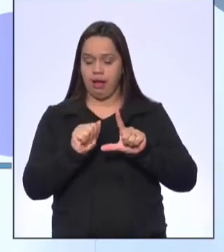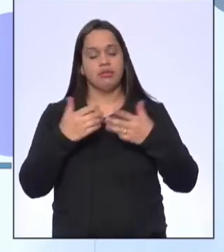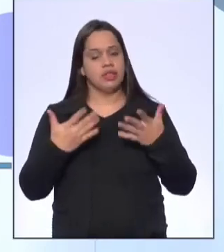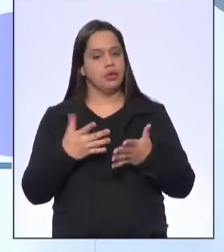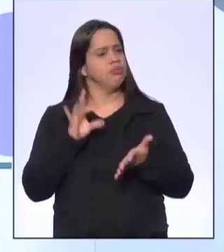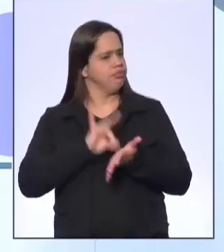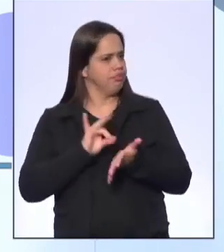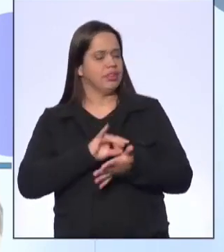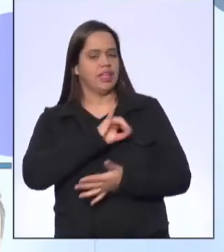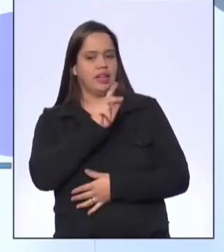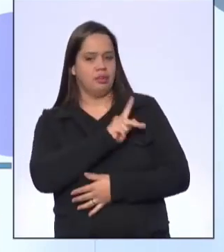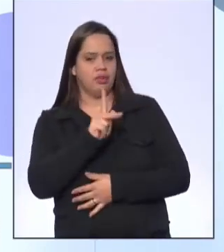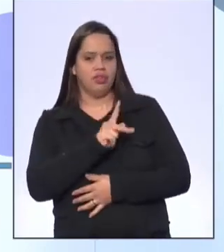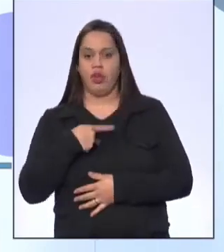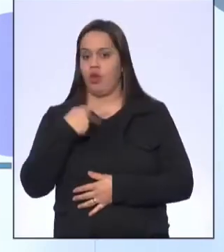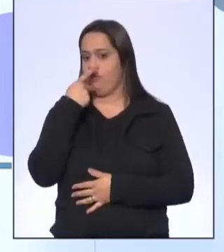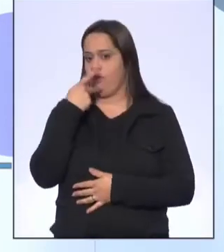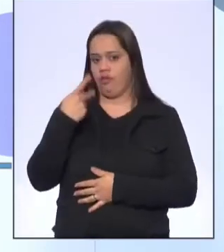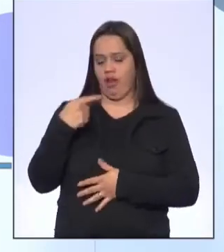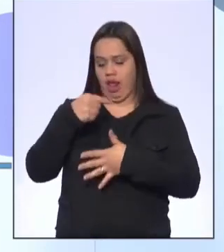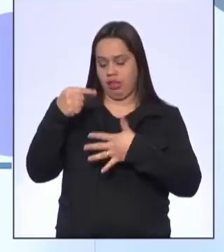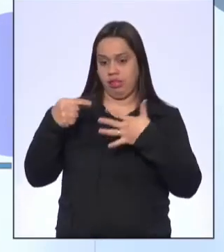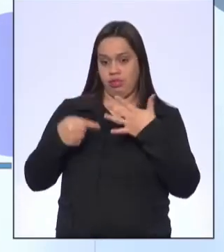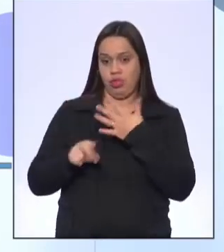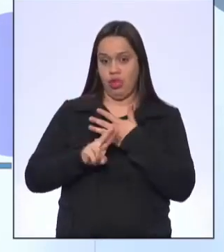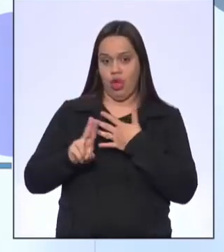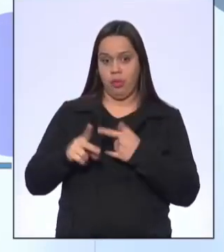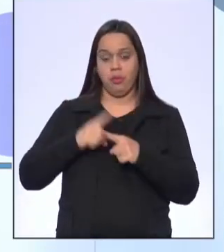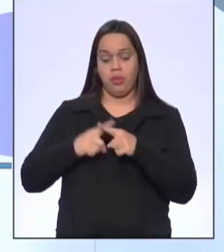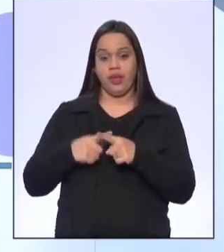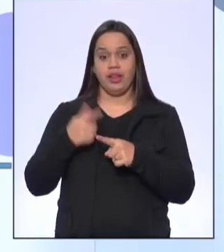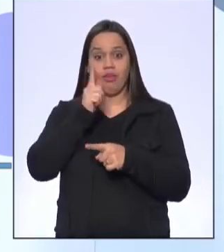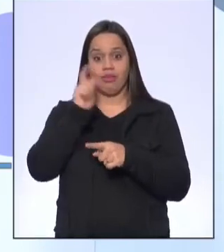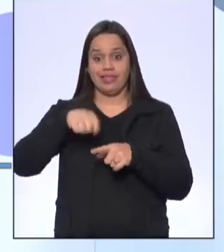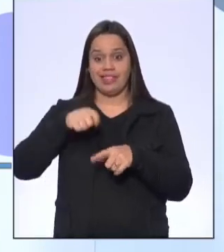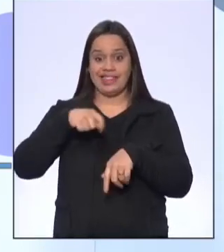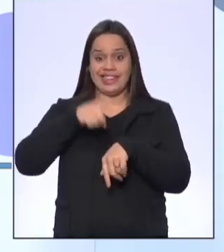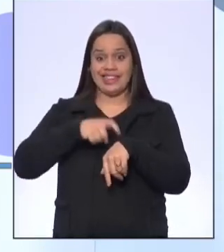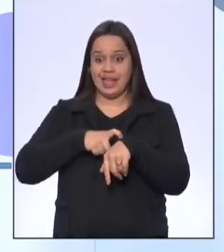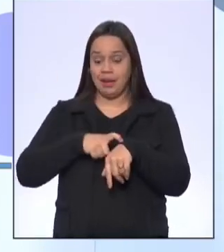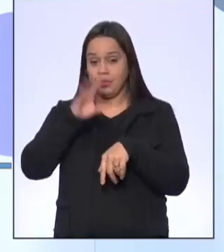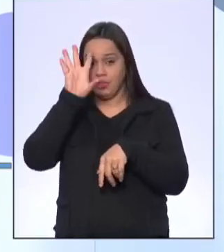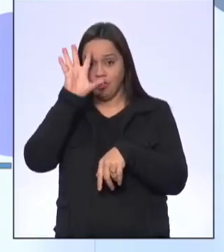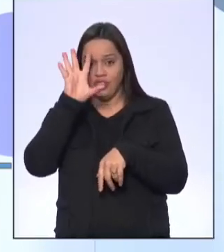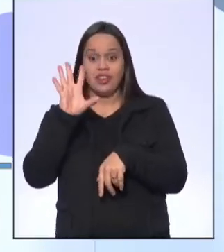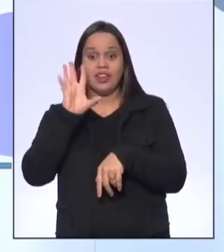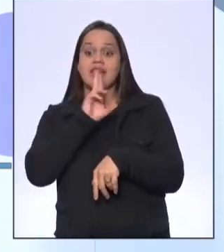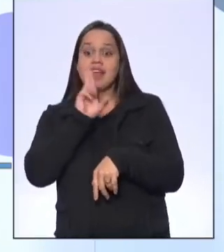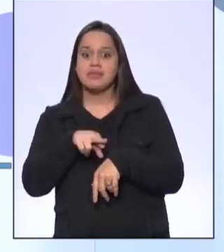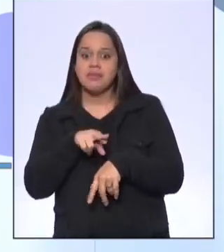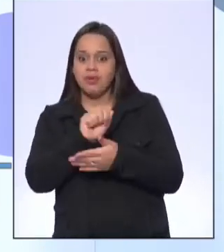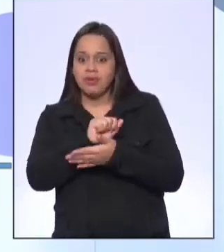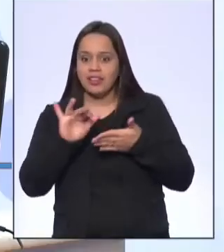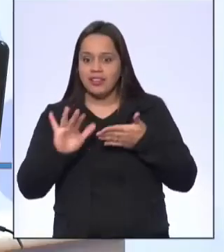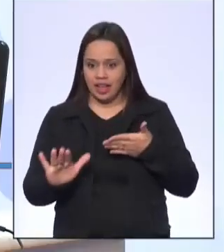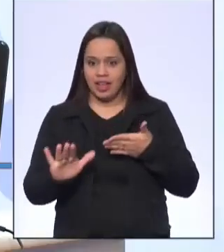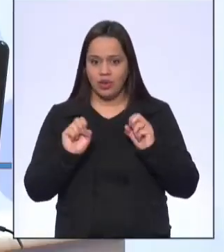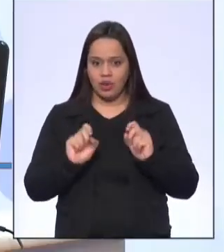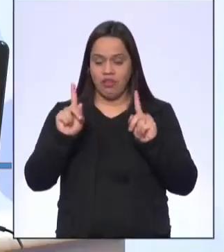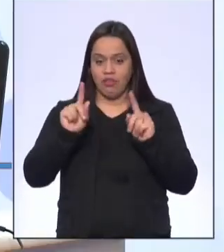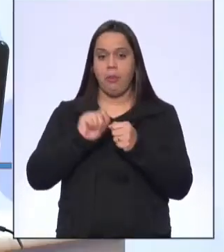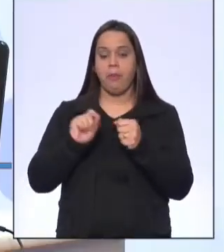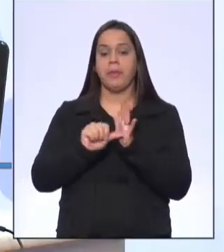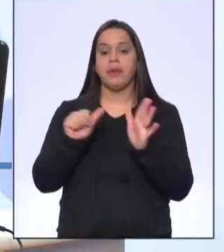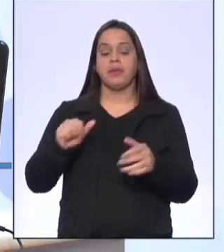aí, Jonas. Eu não vou falar muito o nome para a gente conseguir dar tempo de resolver e interpretar essa questão. Beleza. Vou fazer a primeira leitura,